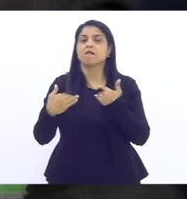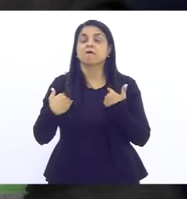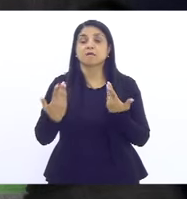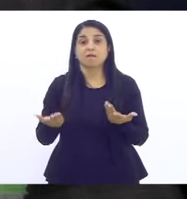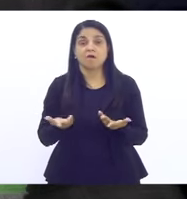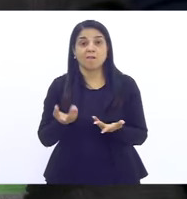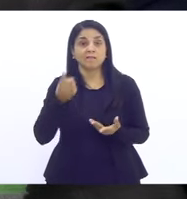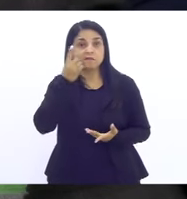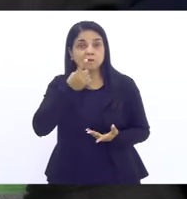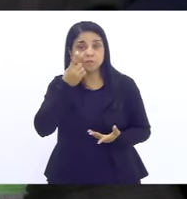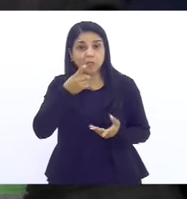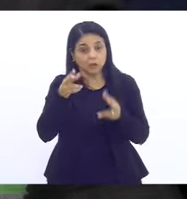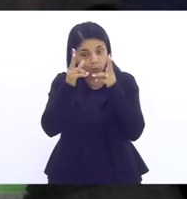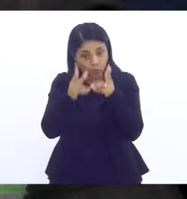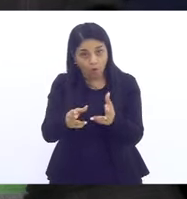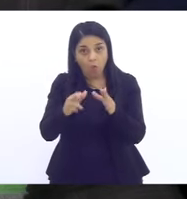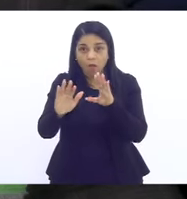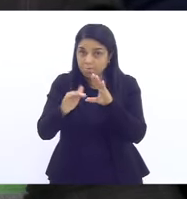deputado, a mesma coisa, pô.